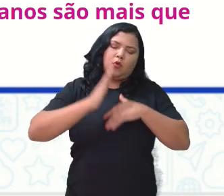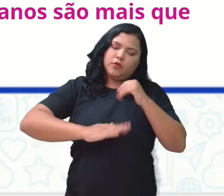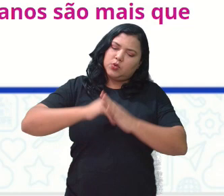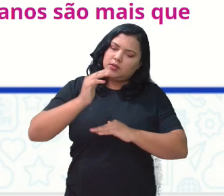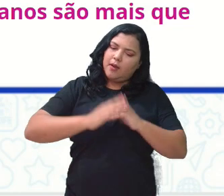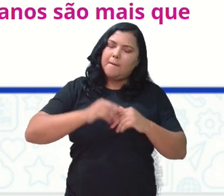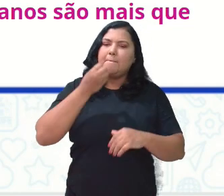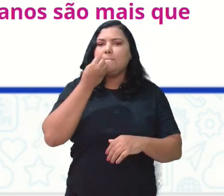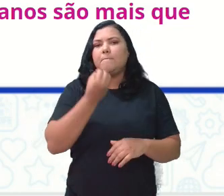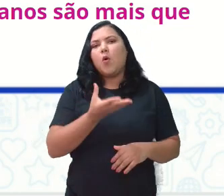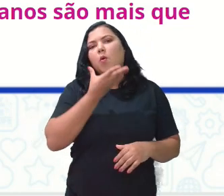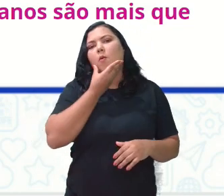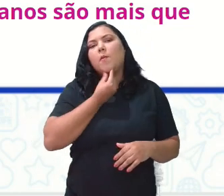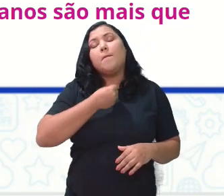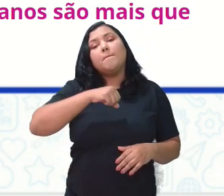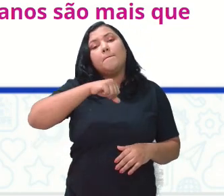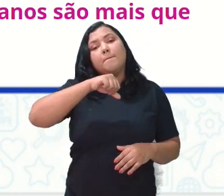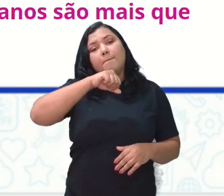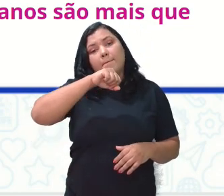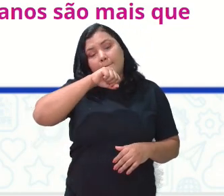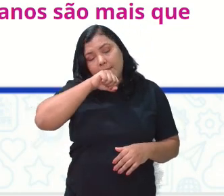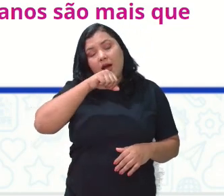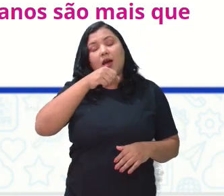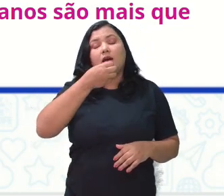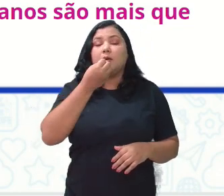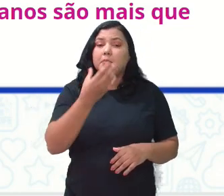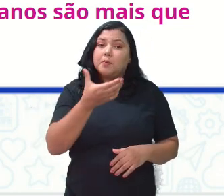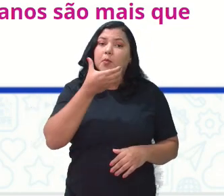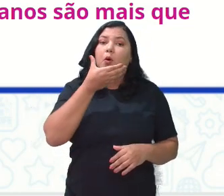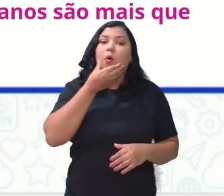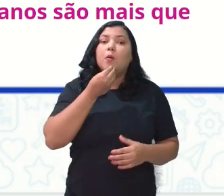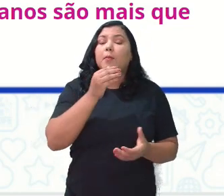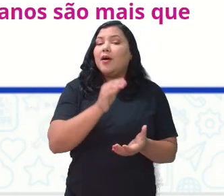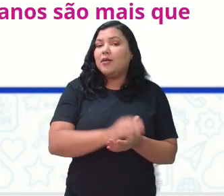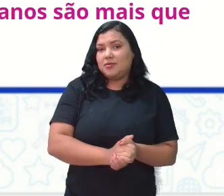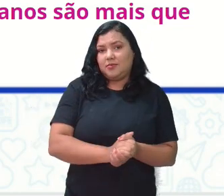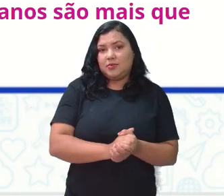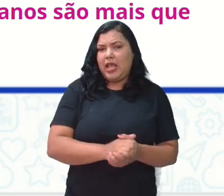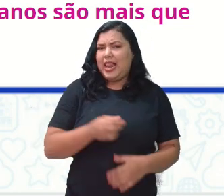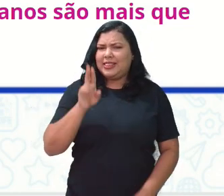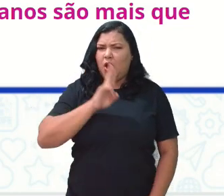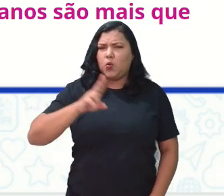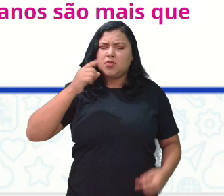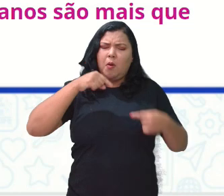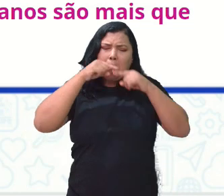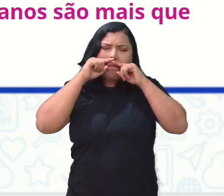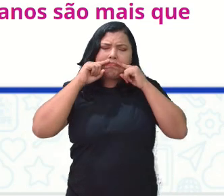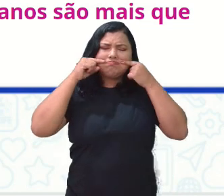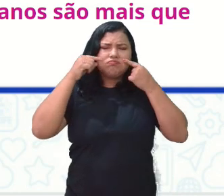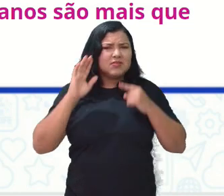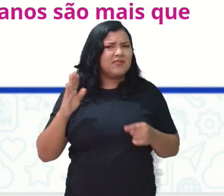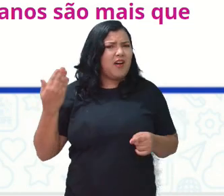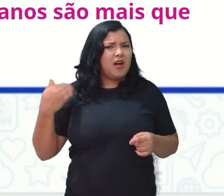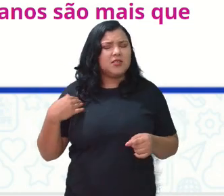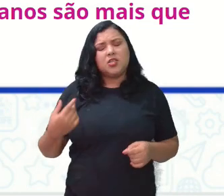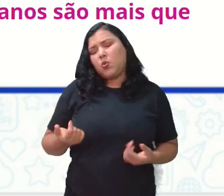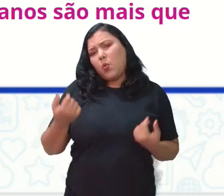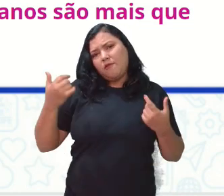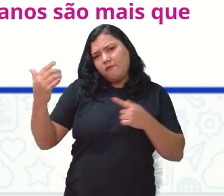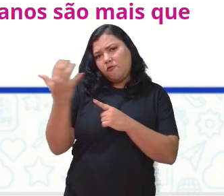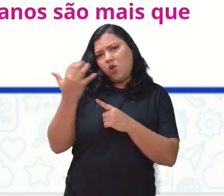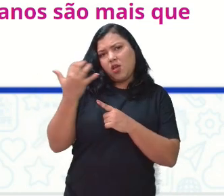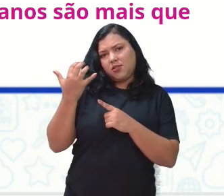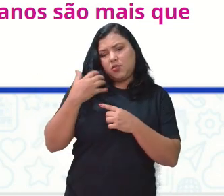profissional, bom pai e marido, homem íntegro que sempre foi. O fato de usar um bigode falso não afetou seu caráter ou